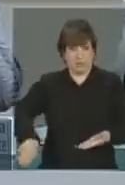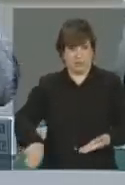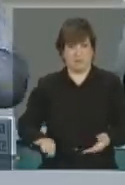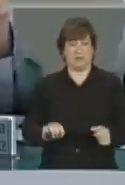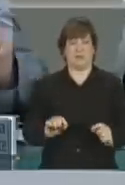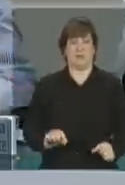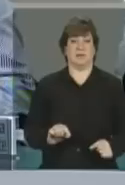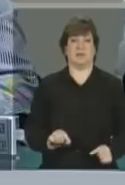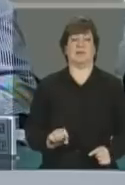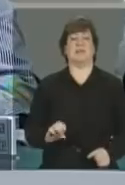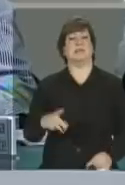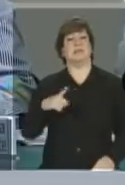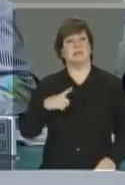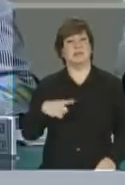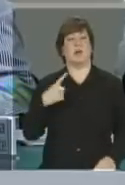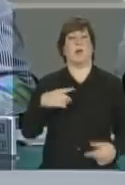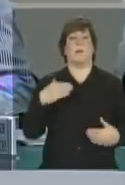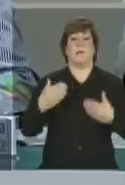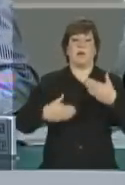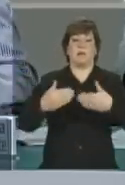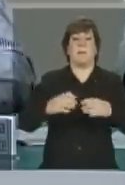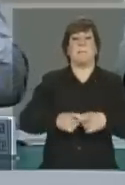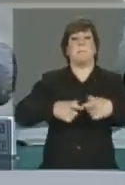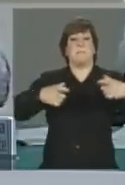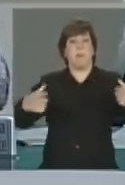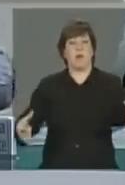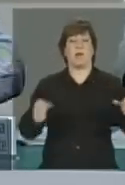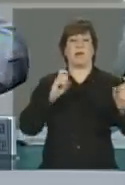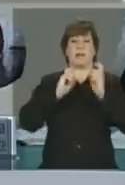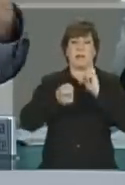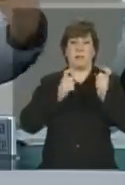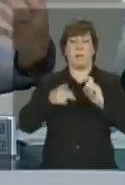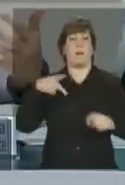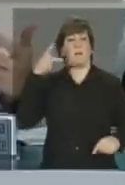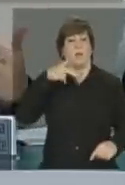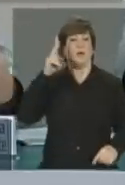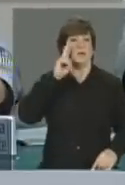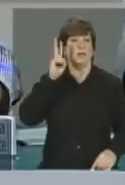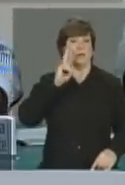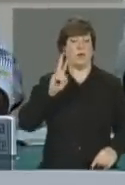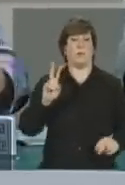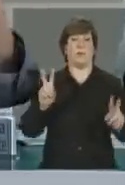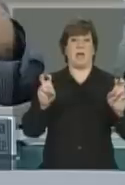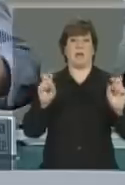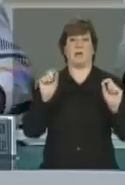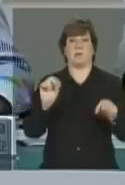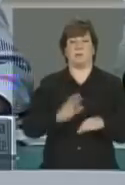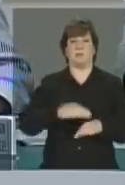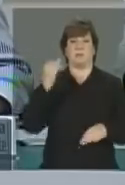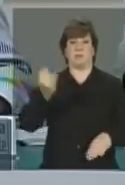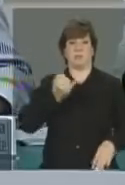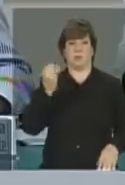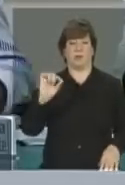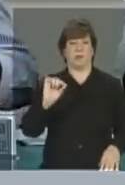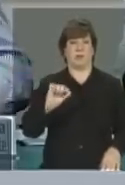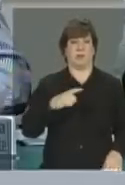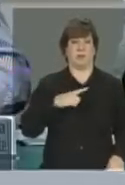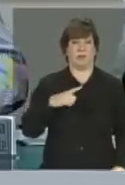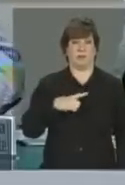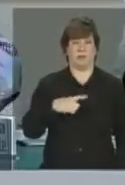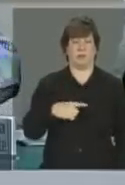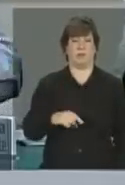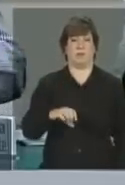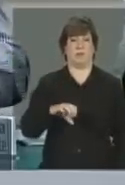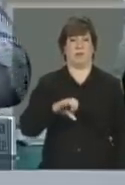que se tenha um processo mais amplo de debate, um debate político, sobre as grandes questões que 92 nos